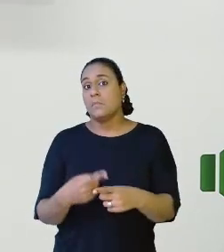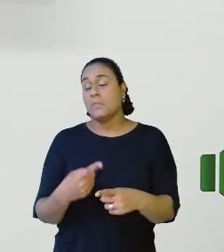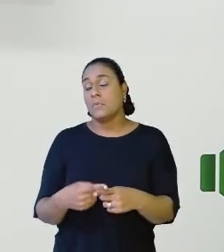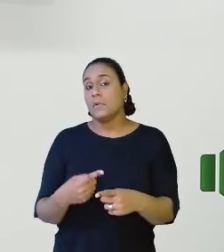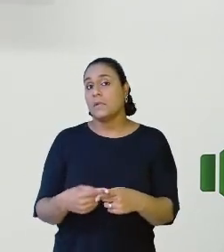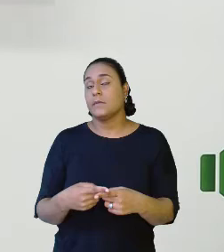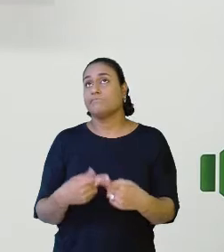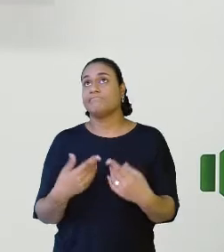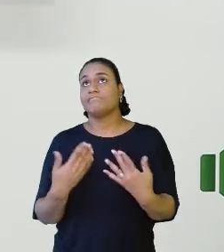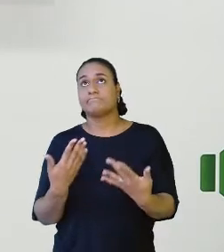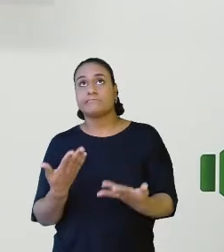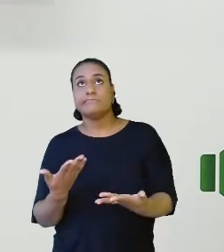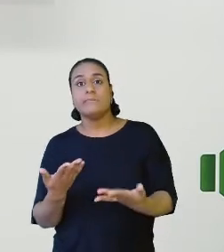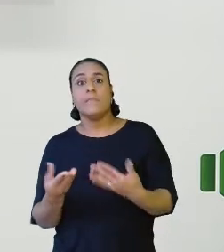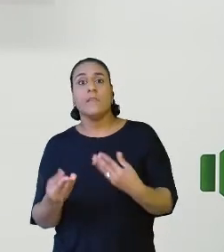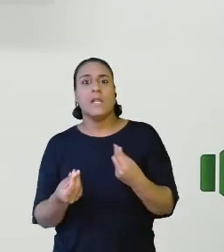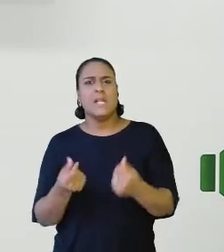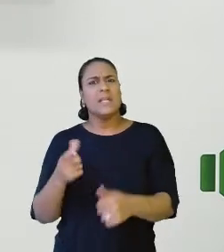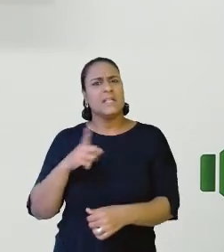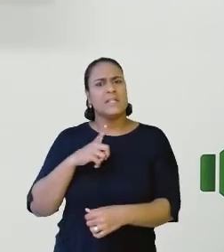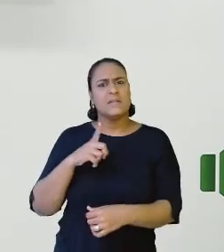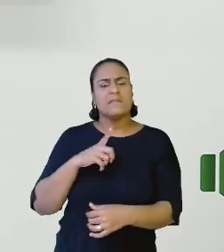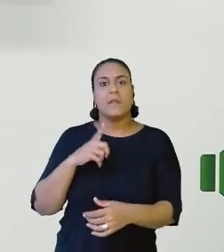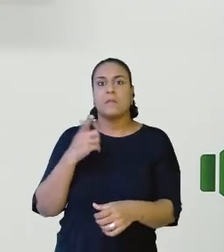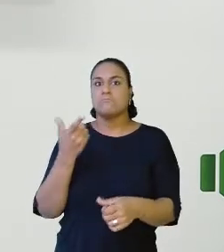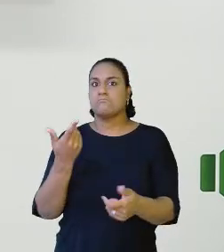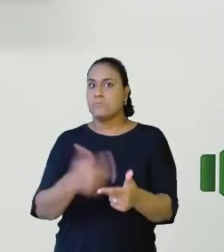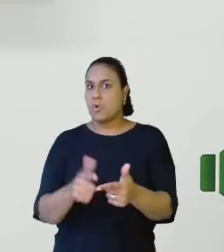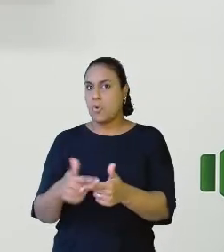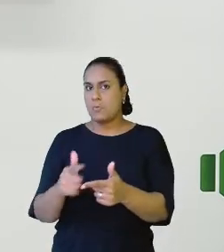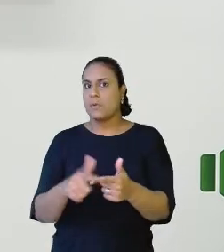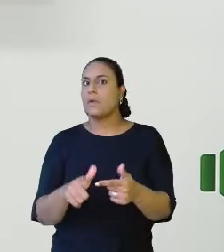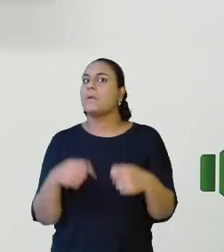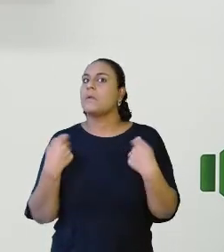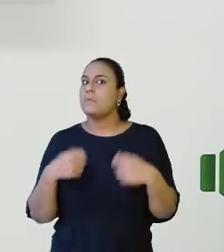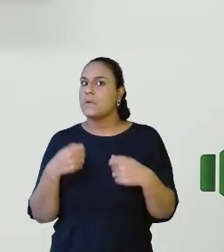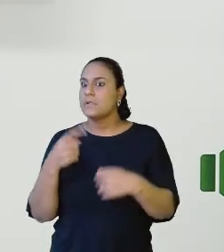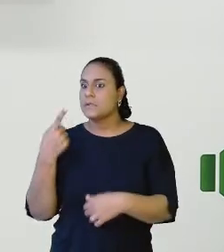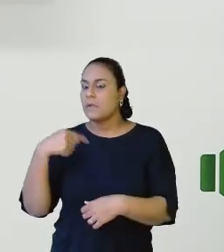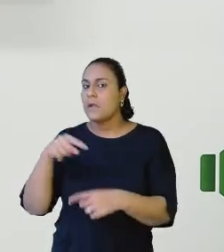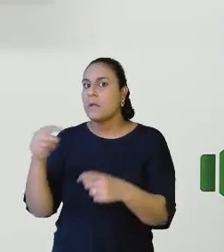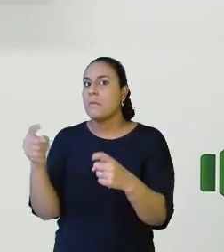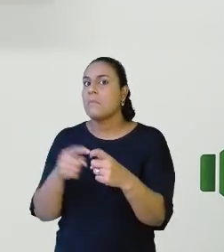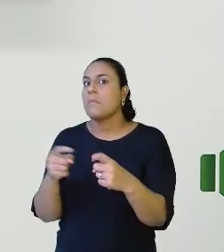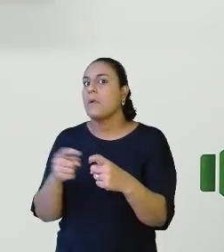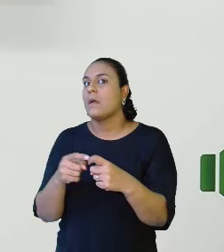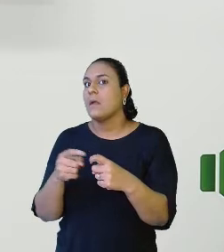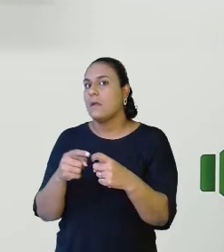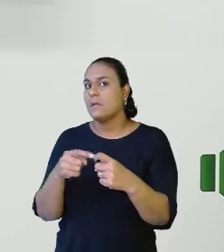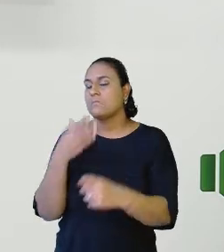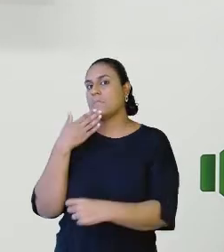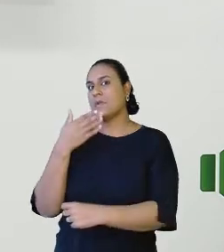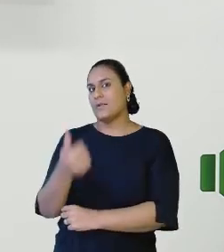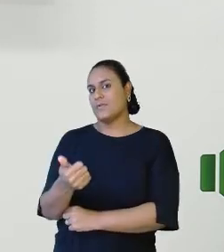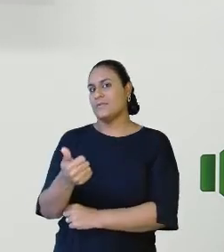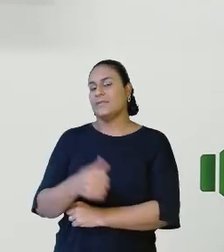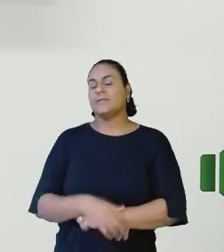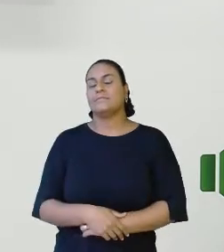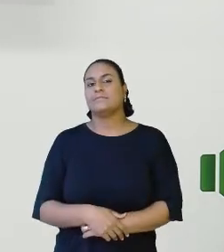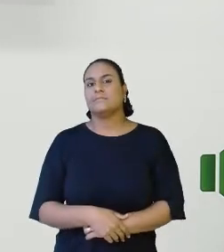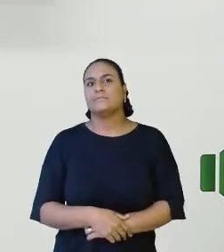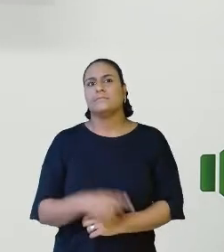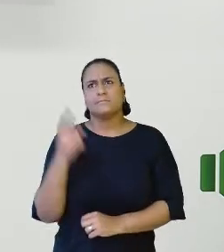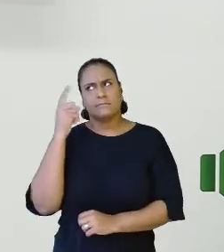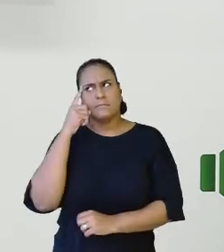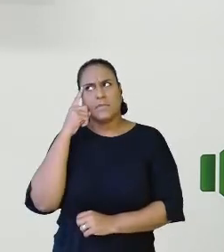estando com alterações, a gente precisa procurar uma ajuda para corrigir isso. E aí, já parou para